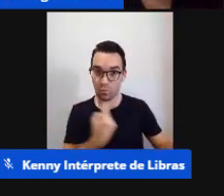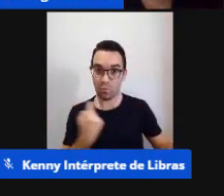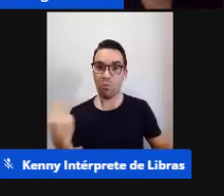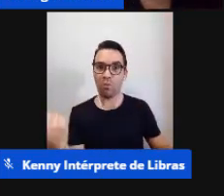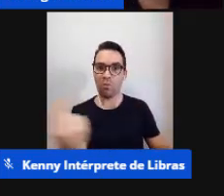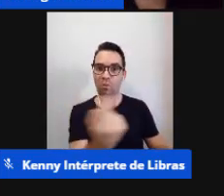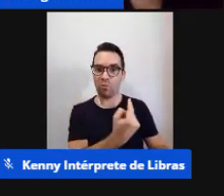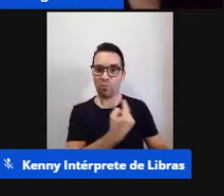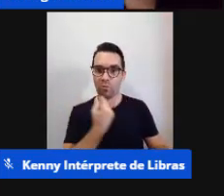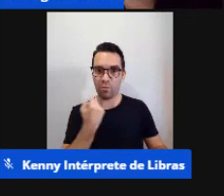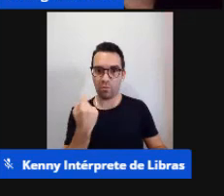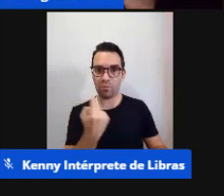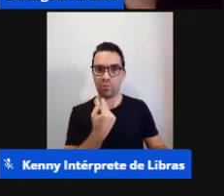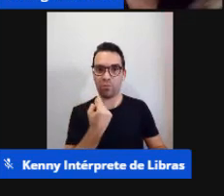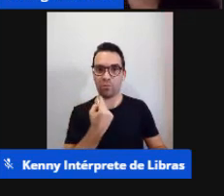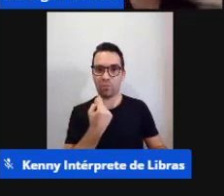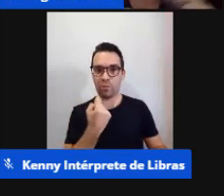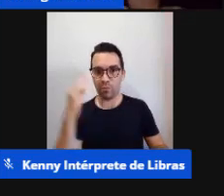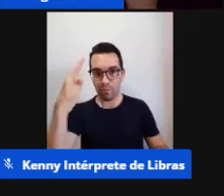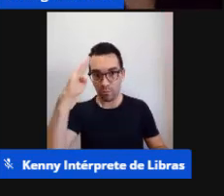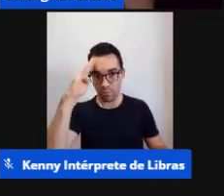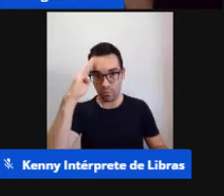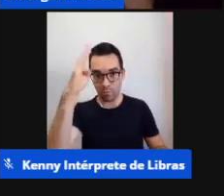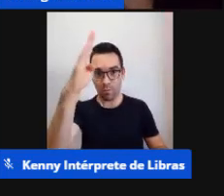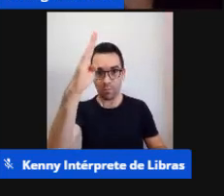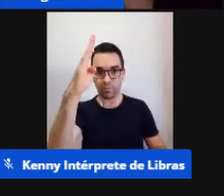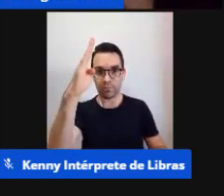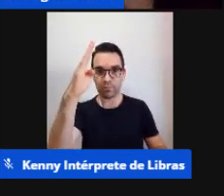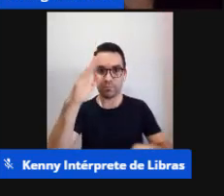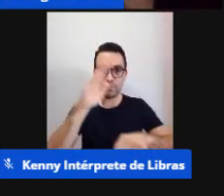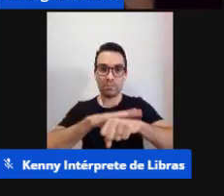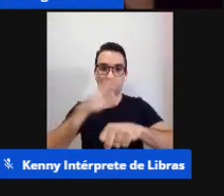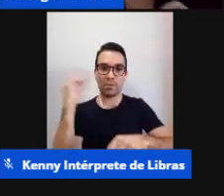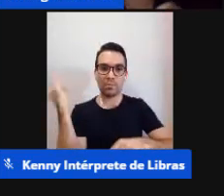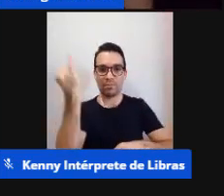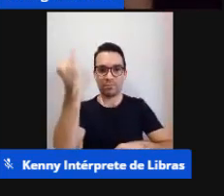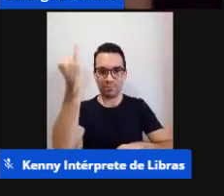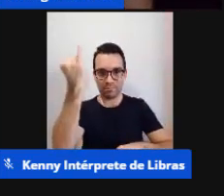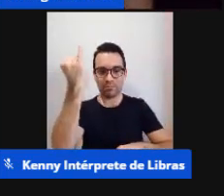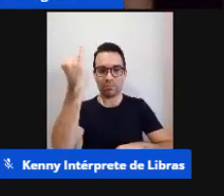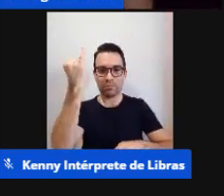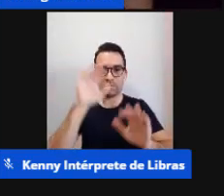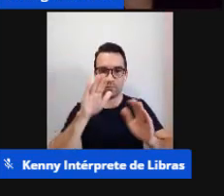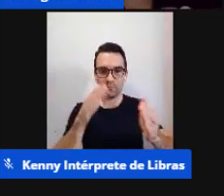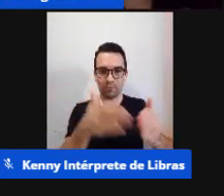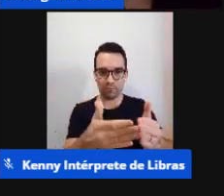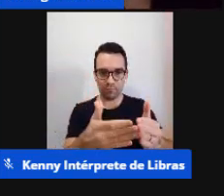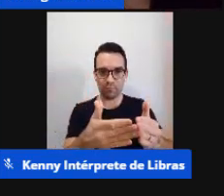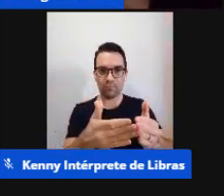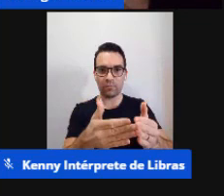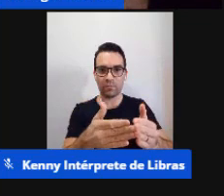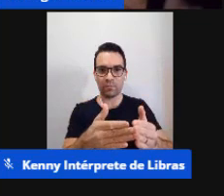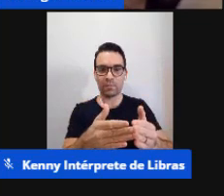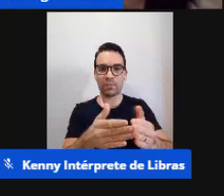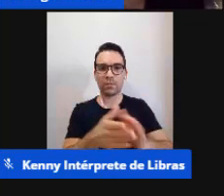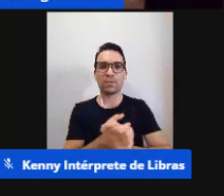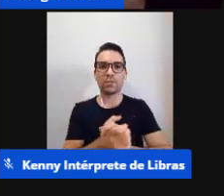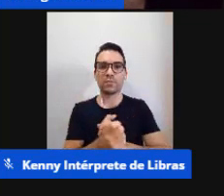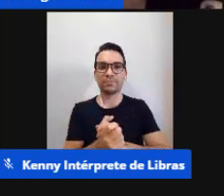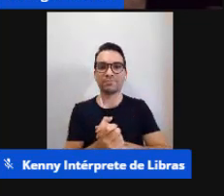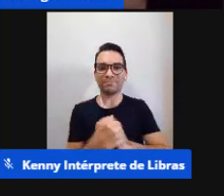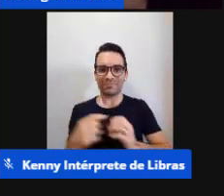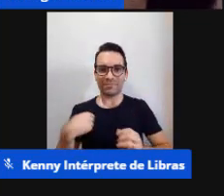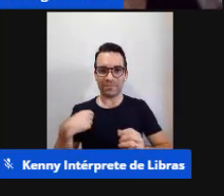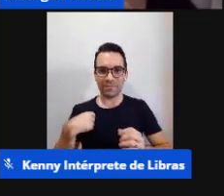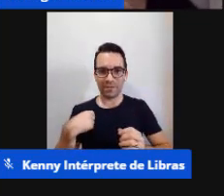é trabalhar o ritmo. Então, lá nos objetivos específicos, o do Felipe já é ritmo. E o objetivo